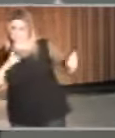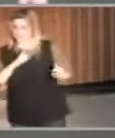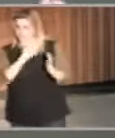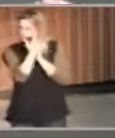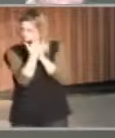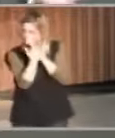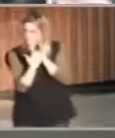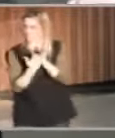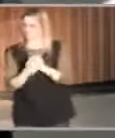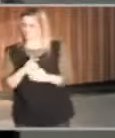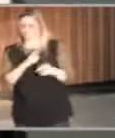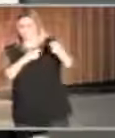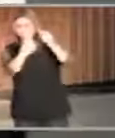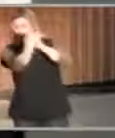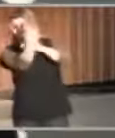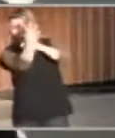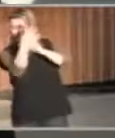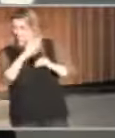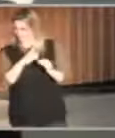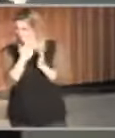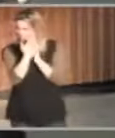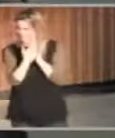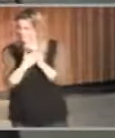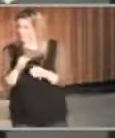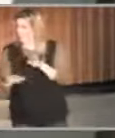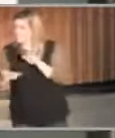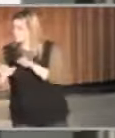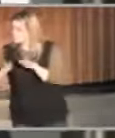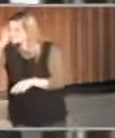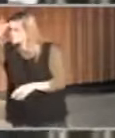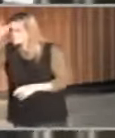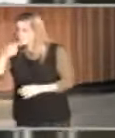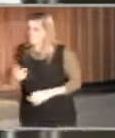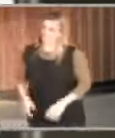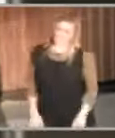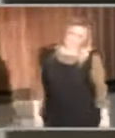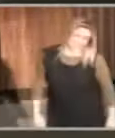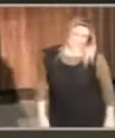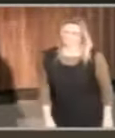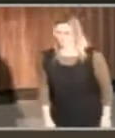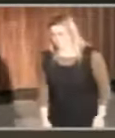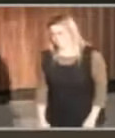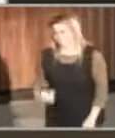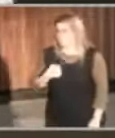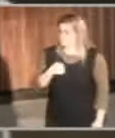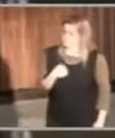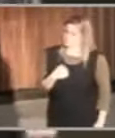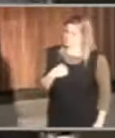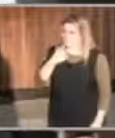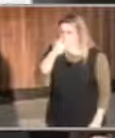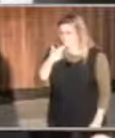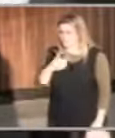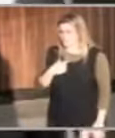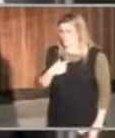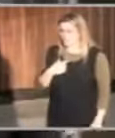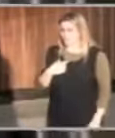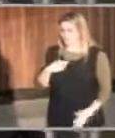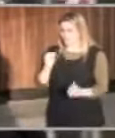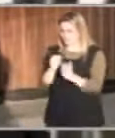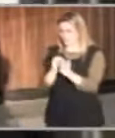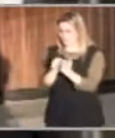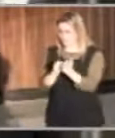coisa que tem que tem um compromisso algumas pessoas dizem não é muito complicado isso porque eu não vou assistir mais culto eu falei